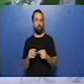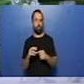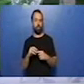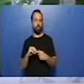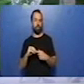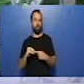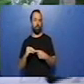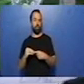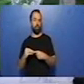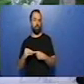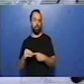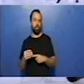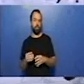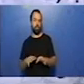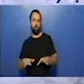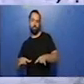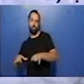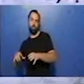paramécio.